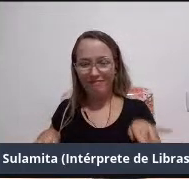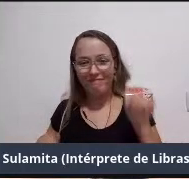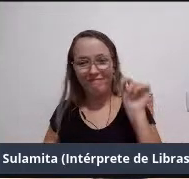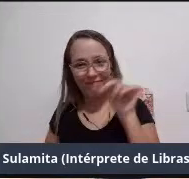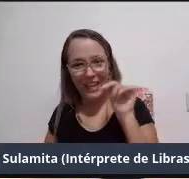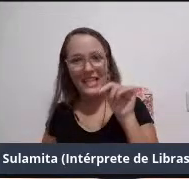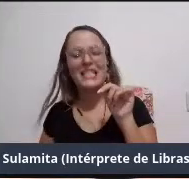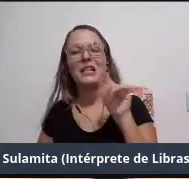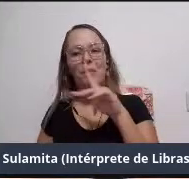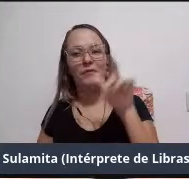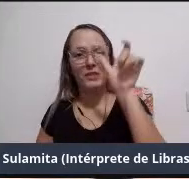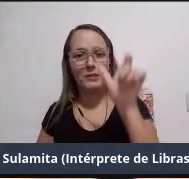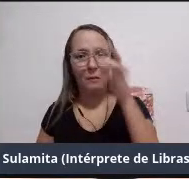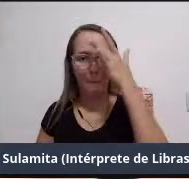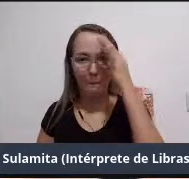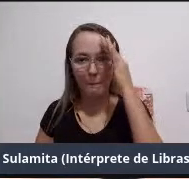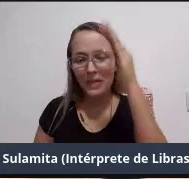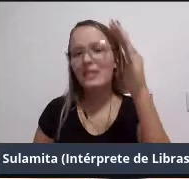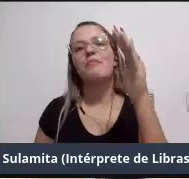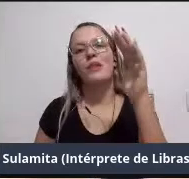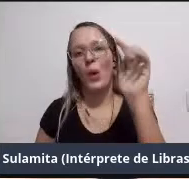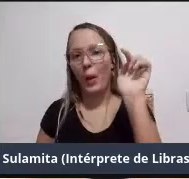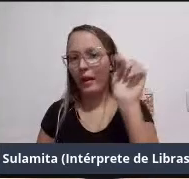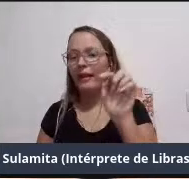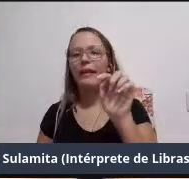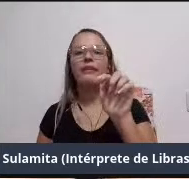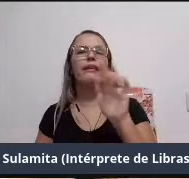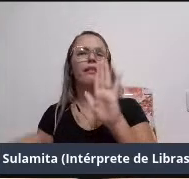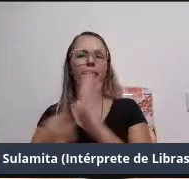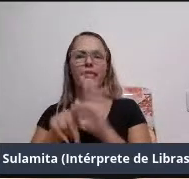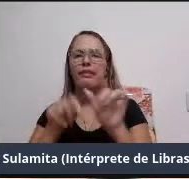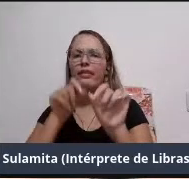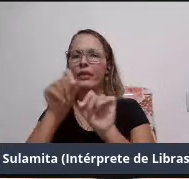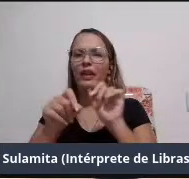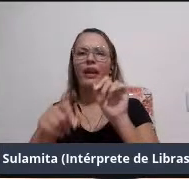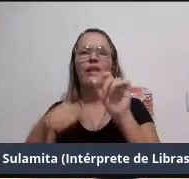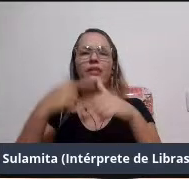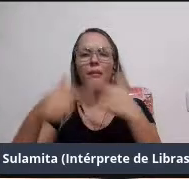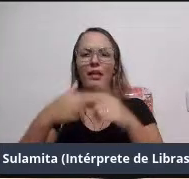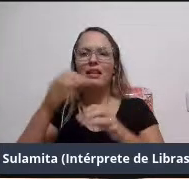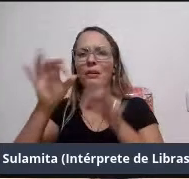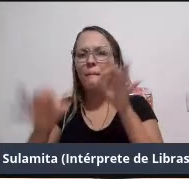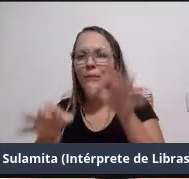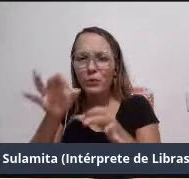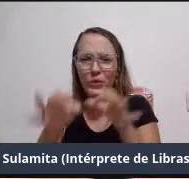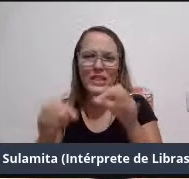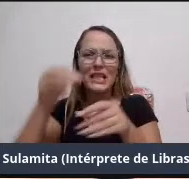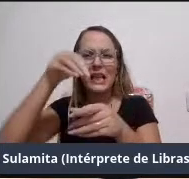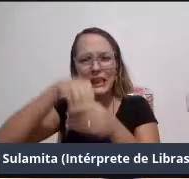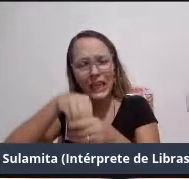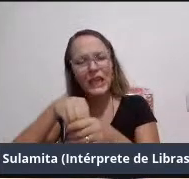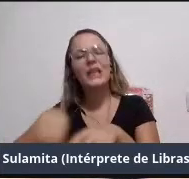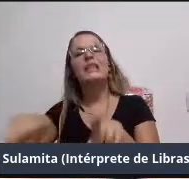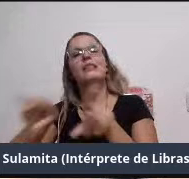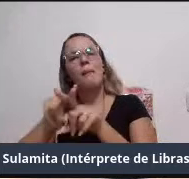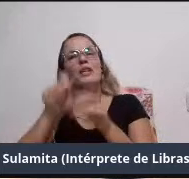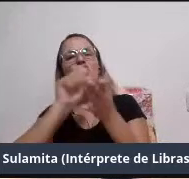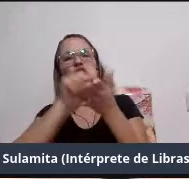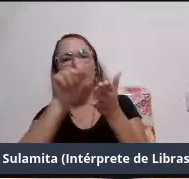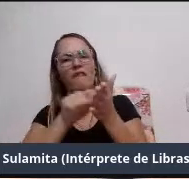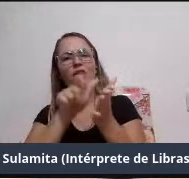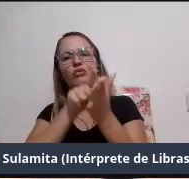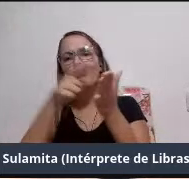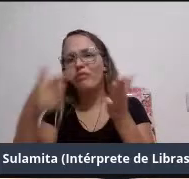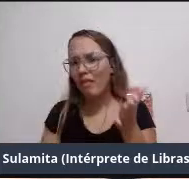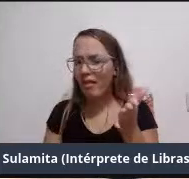foi júri, foi juiz, foi delegado de polícia, escreveu em jornais, Padre Ricardo